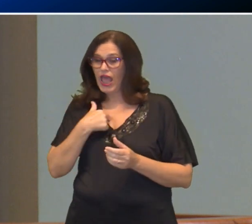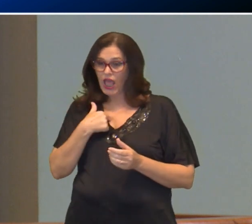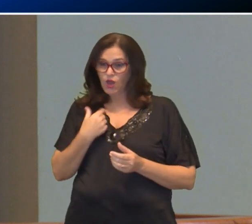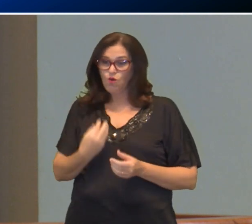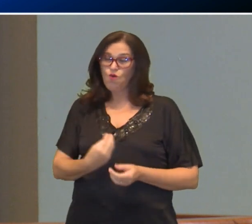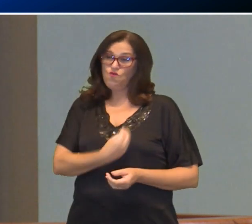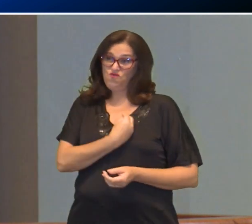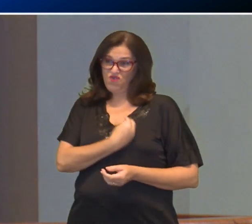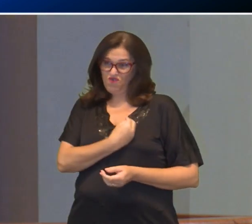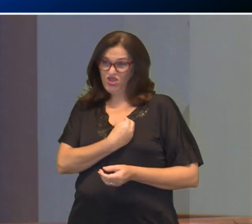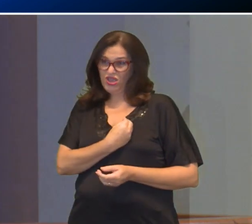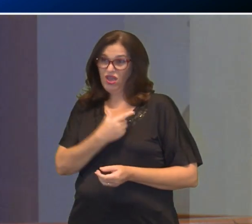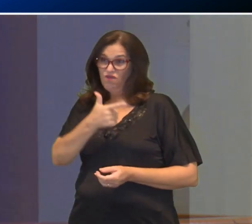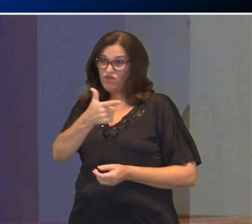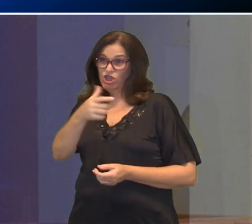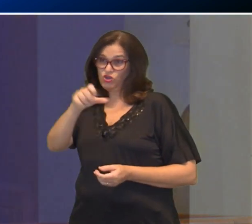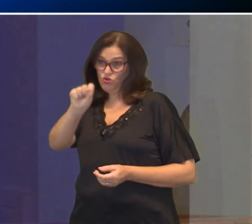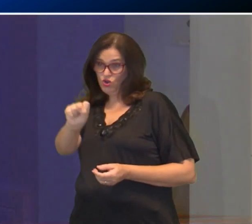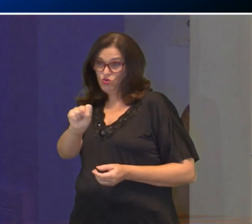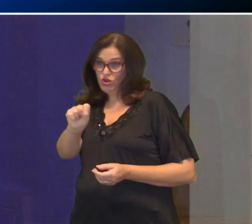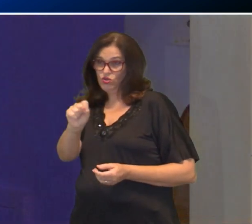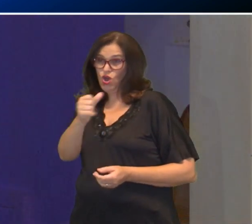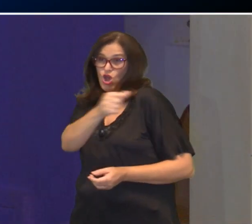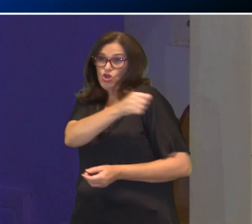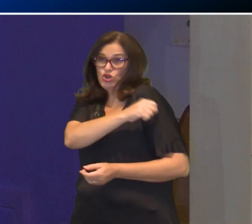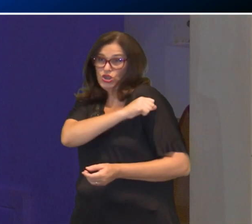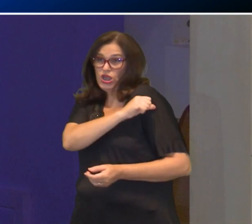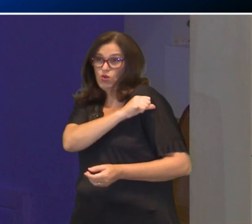Rio de Janeiro eu sempre fui suburbano.